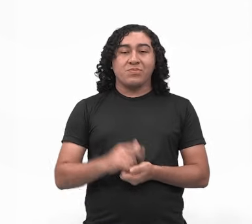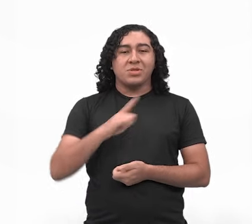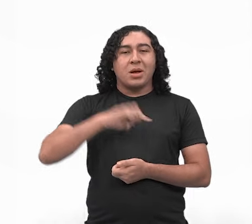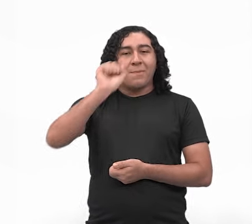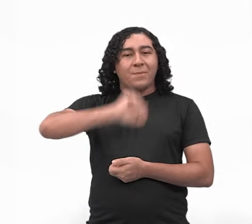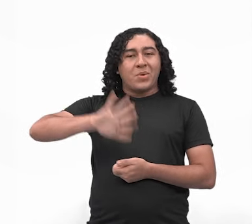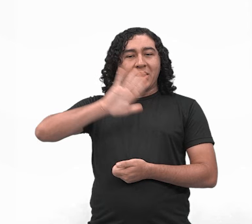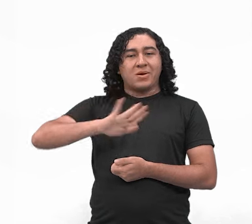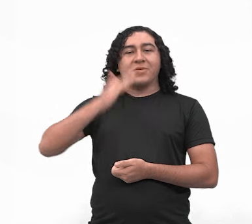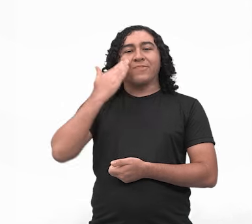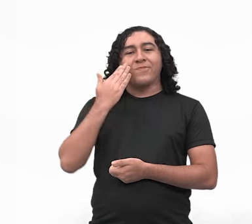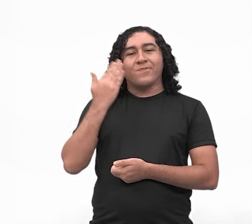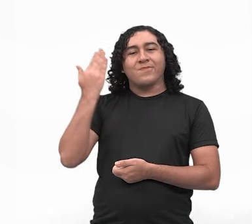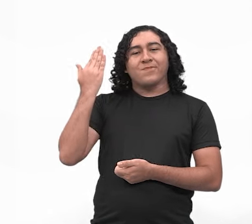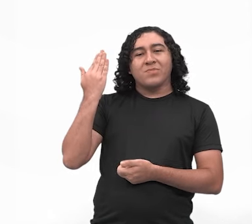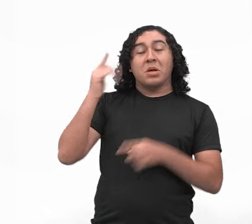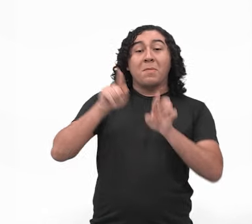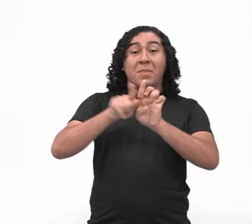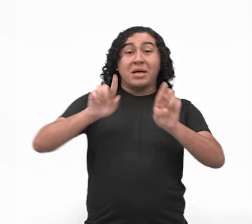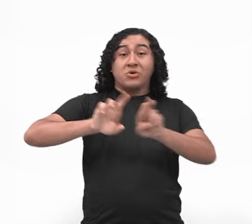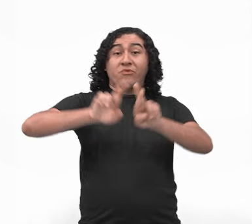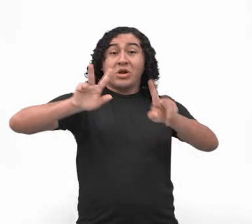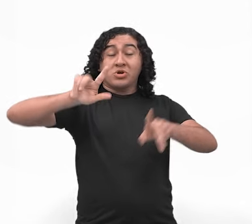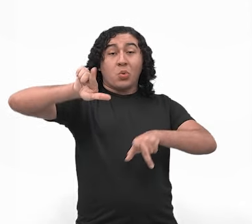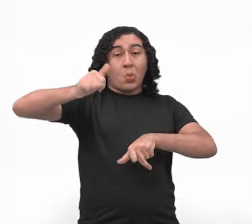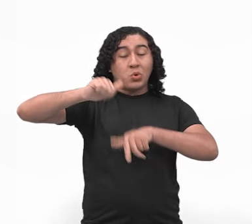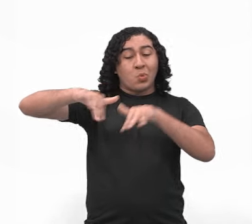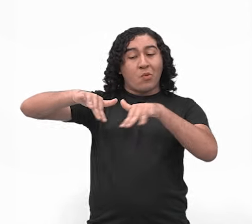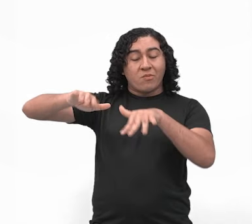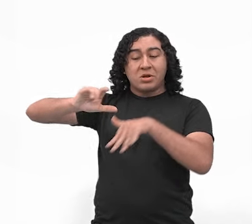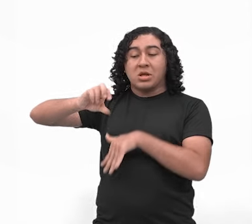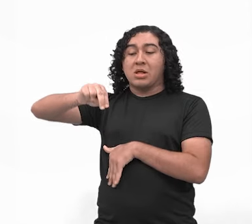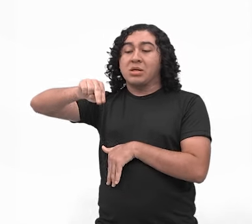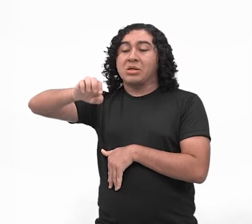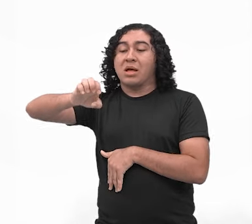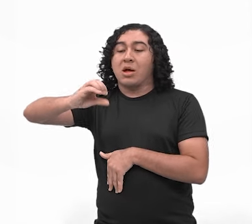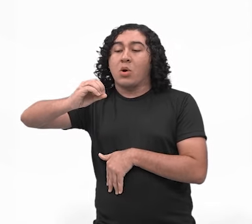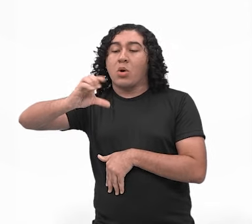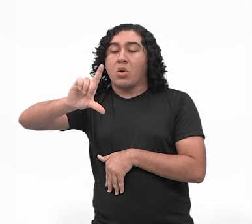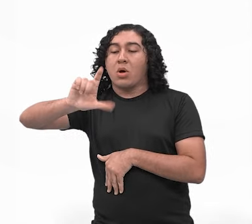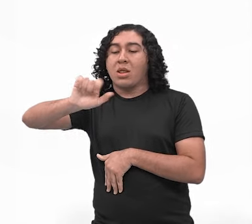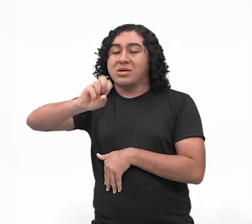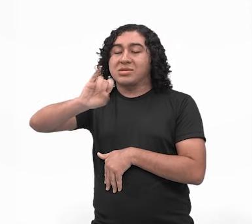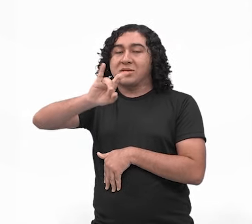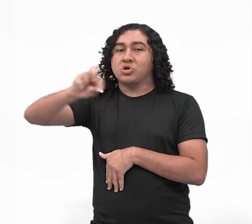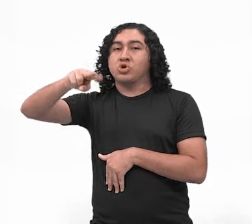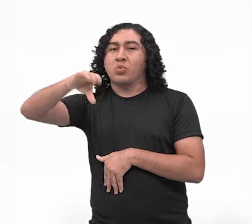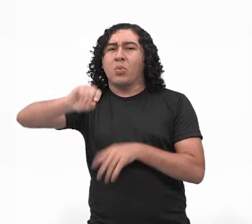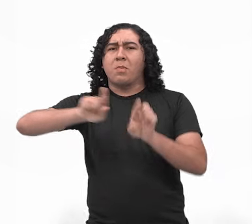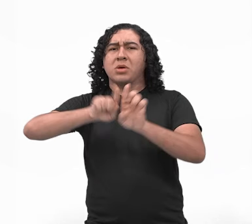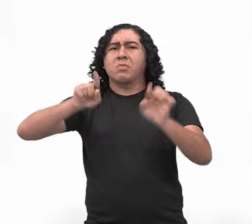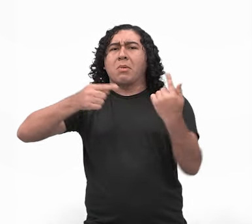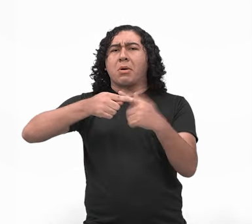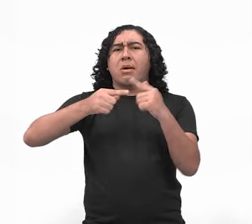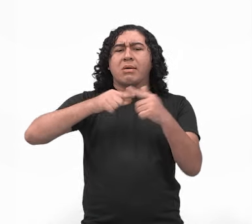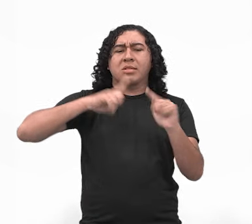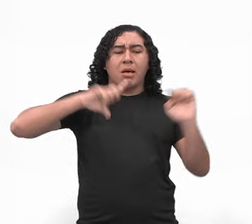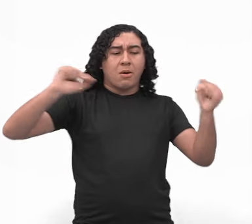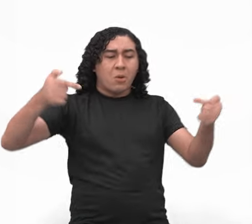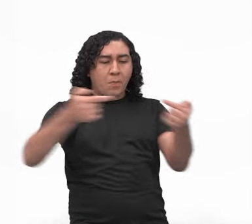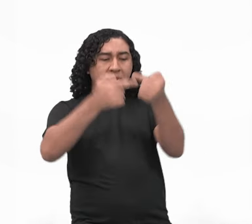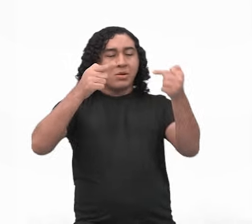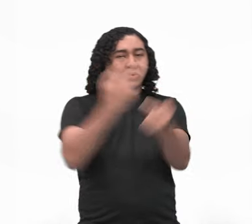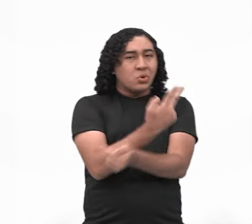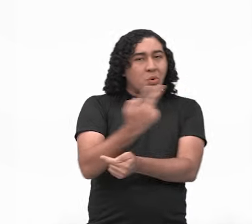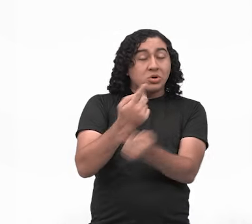ela faz parte do neoclassicismo. Por que que eu trouxe a imagem que é do neoclassicismo para o